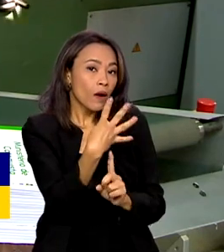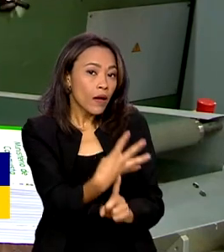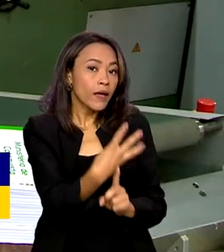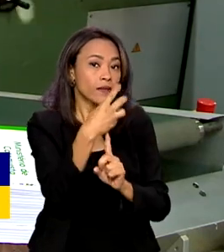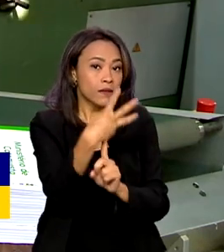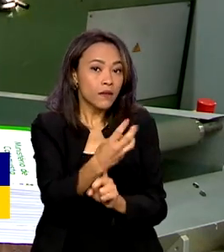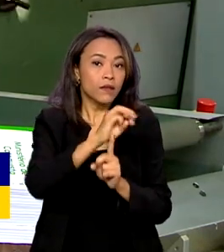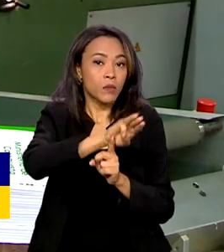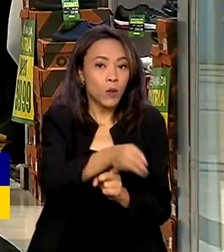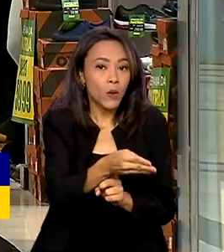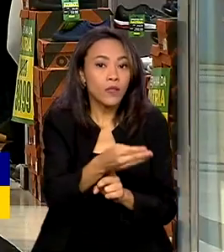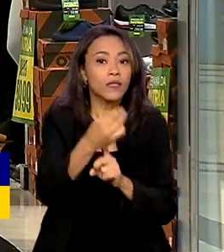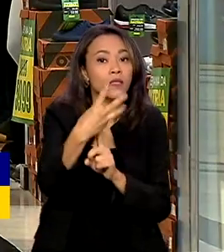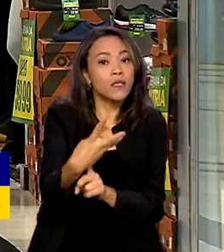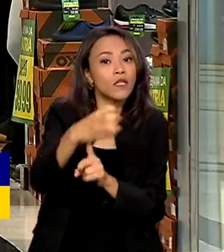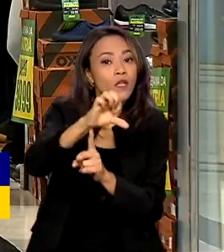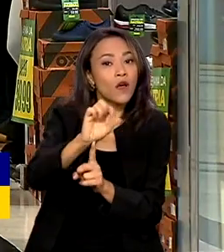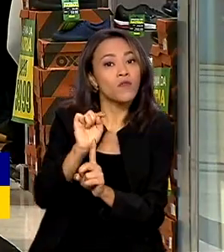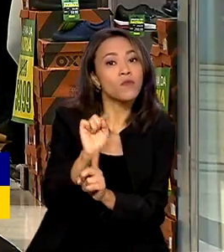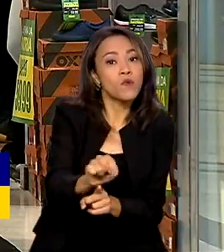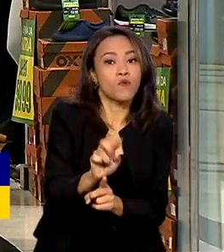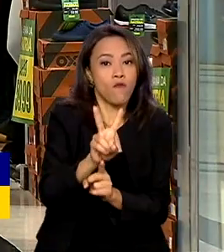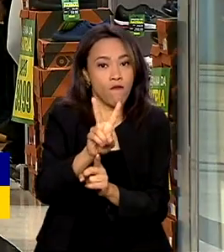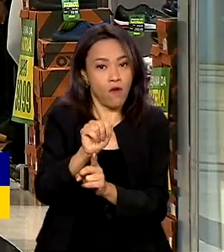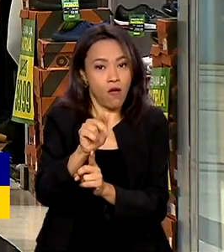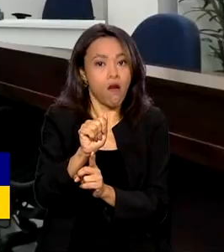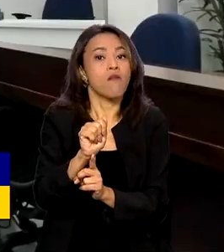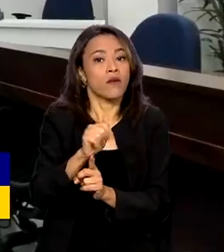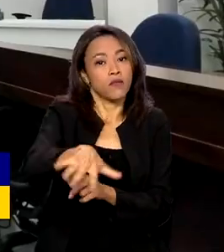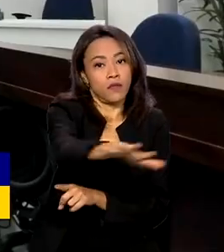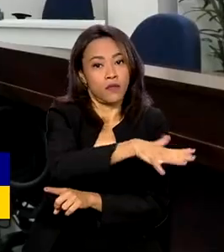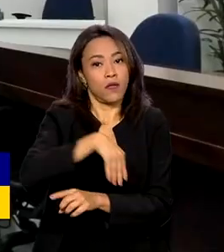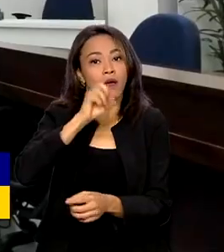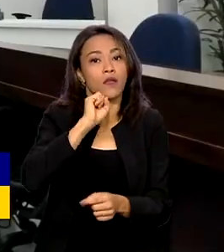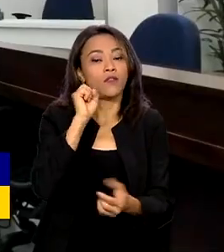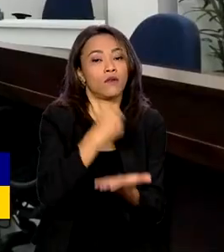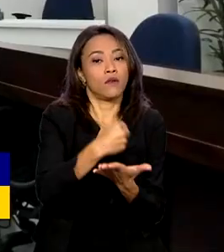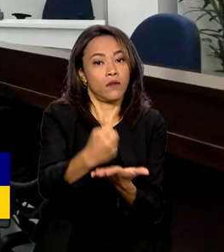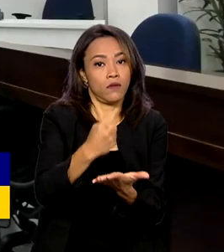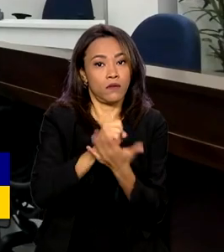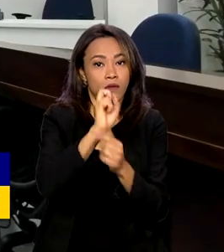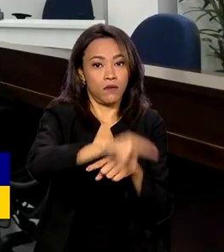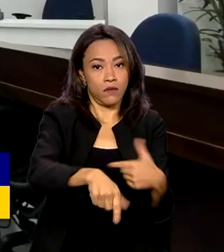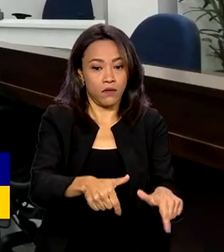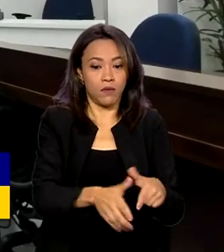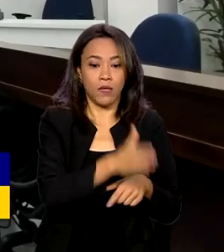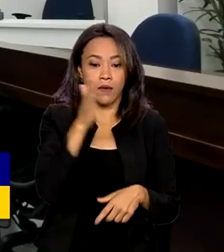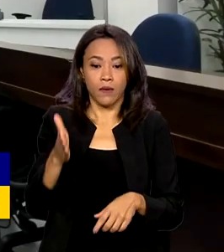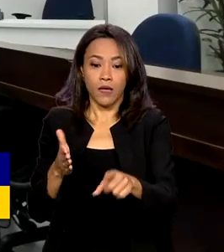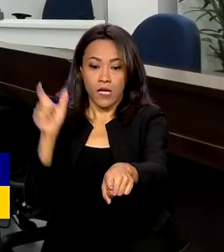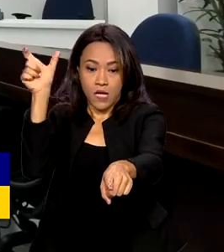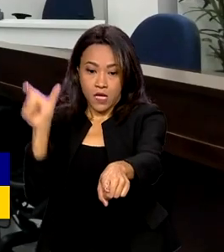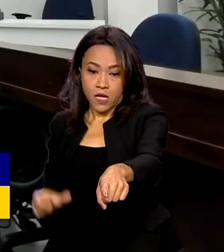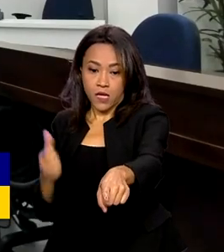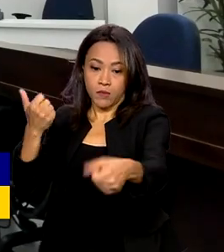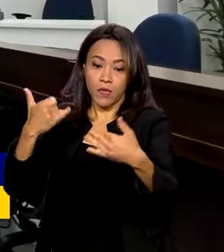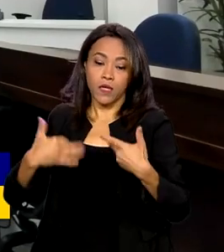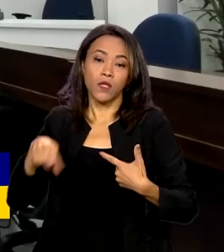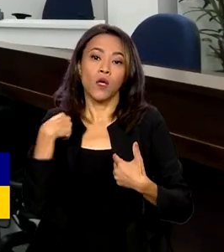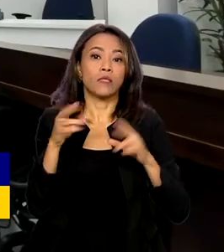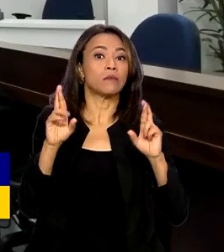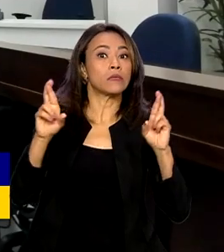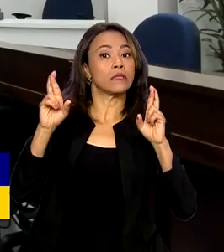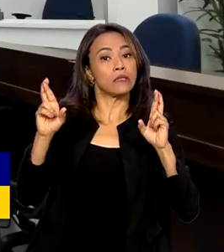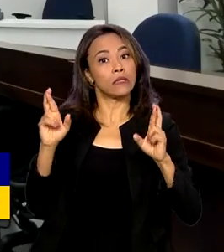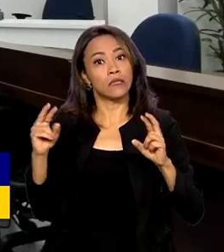39 mil vagas formais no mercado de trabalho Nossa expectativa para Maio era que